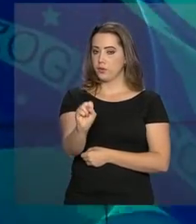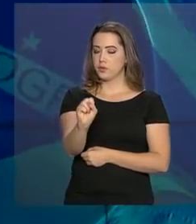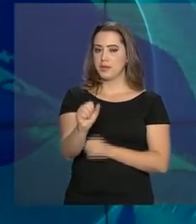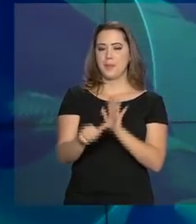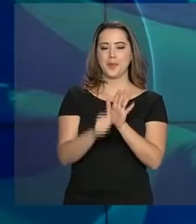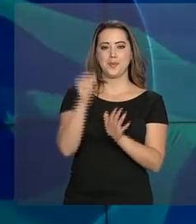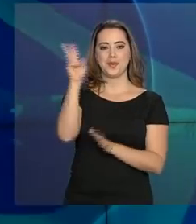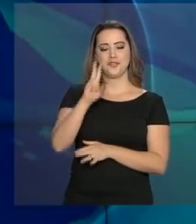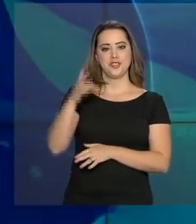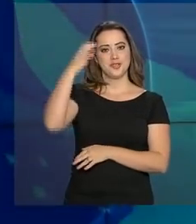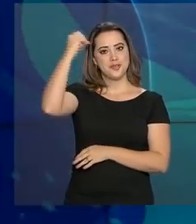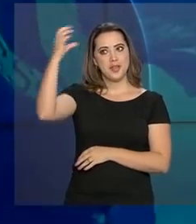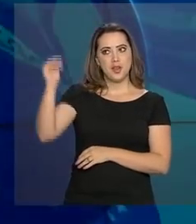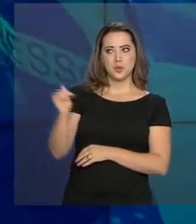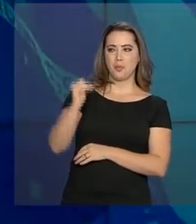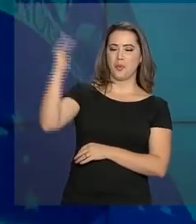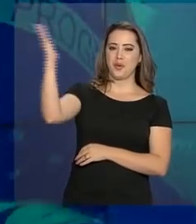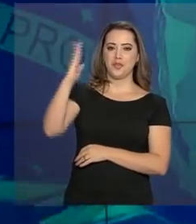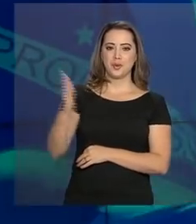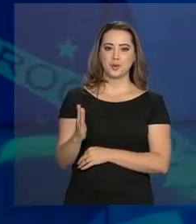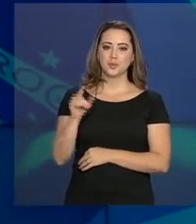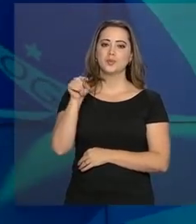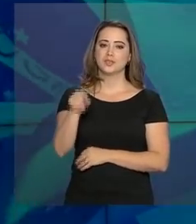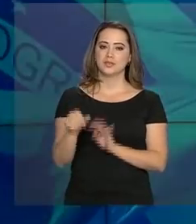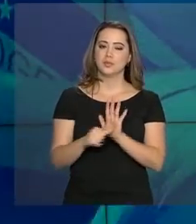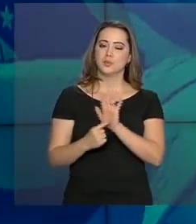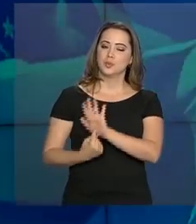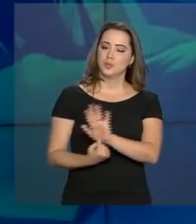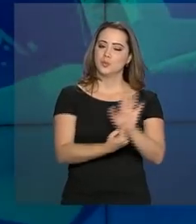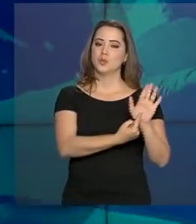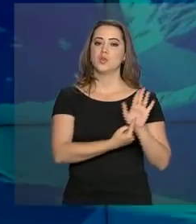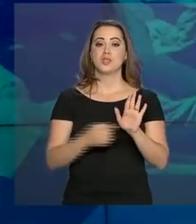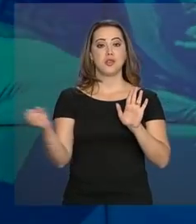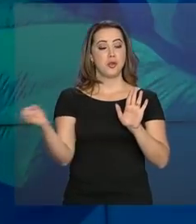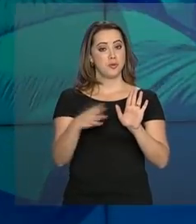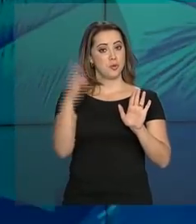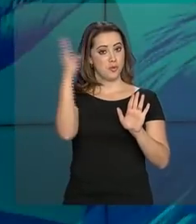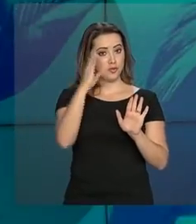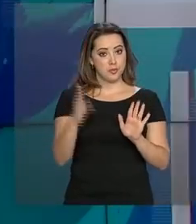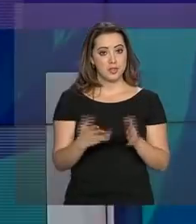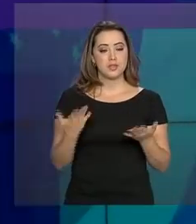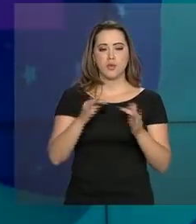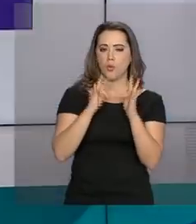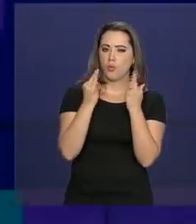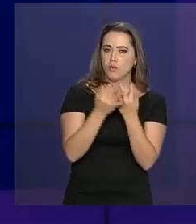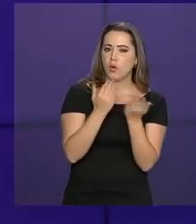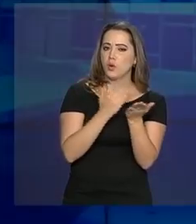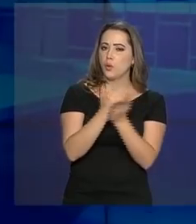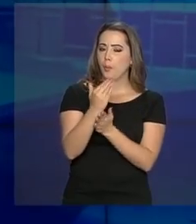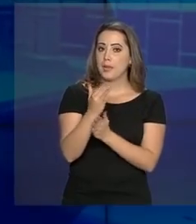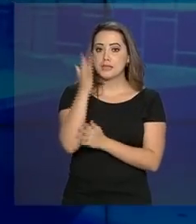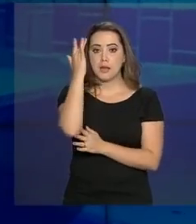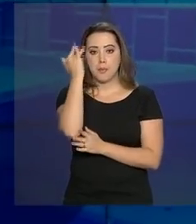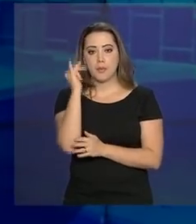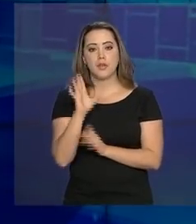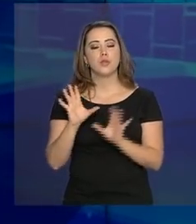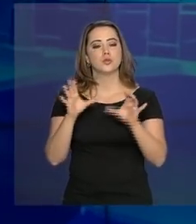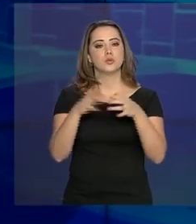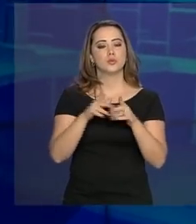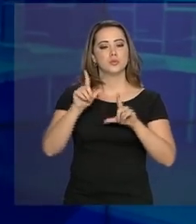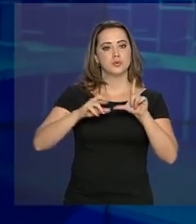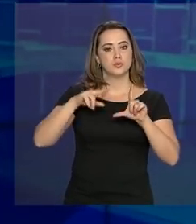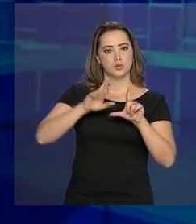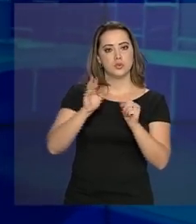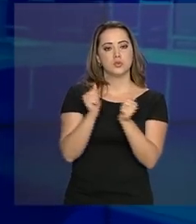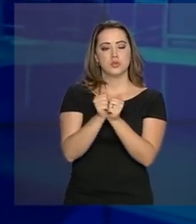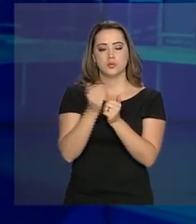do presidente, que quer mostrar ao mundo um novo Brasil. O fórum começa amanhã e a equipe da TVNBR já está lá para